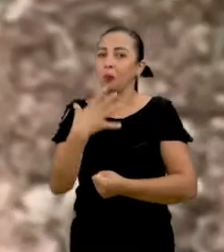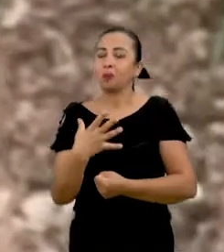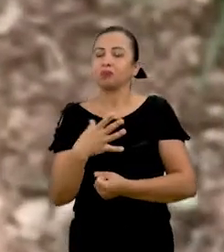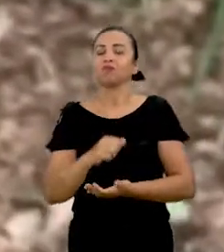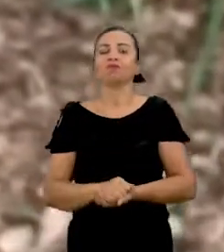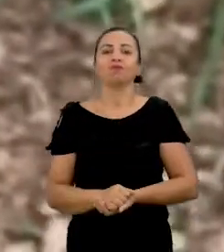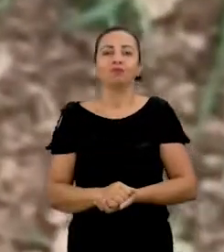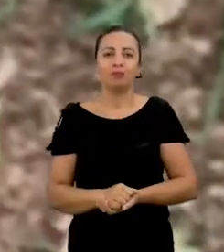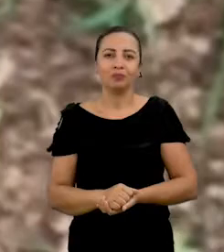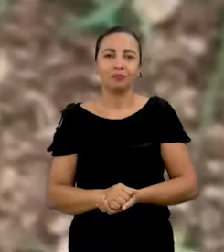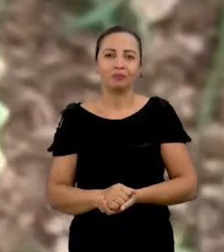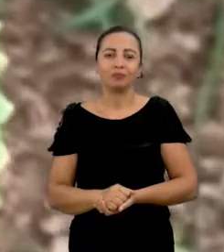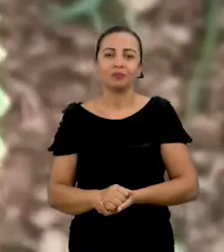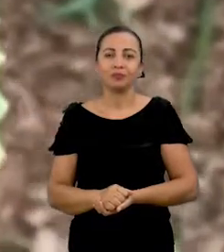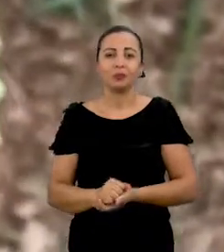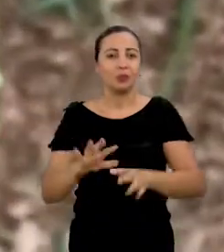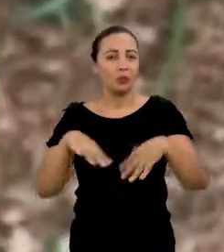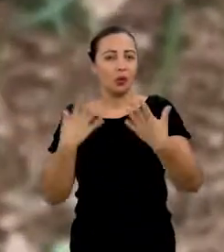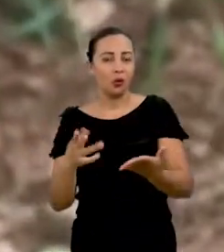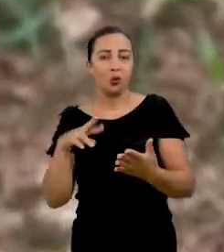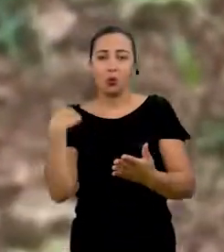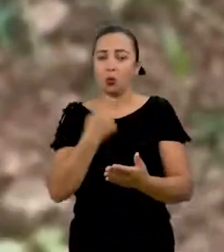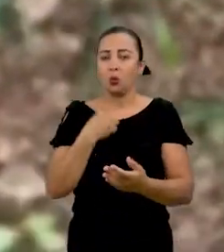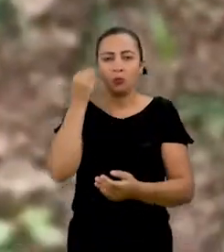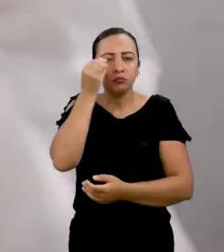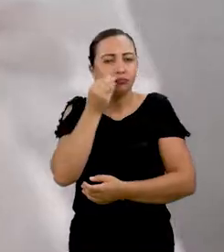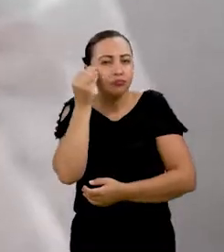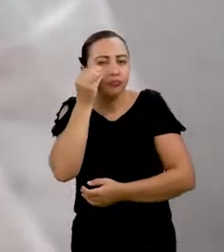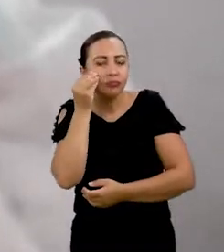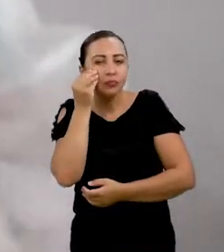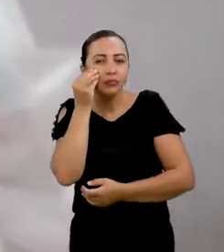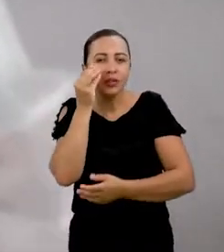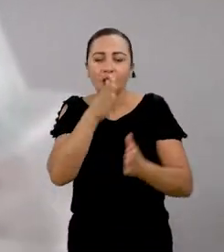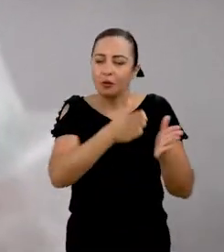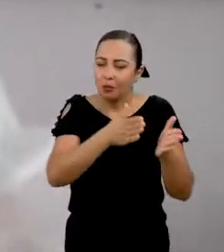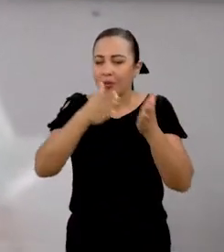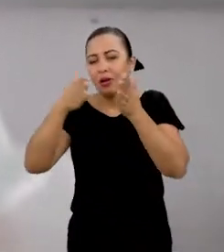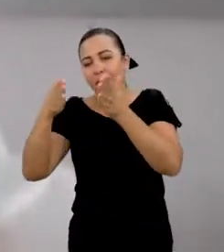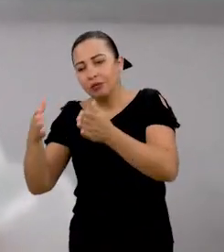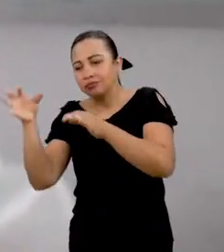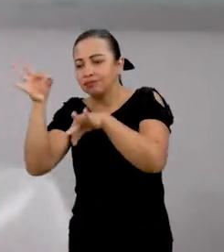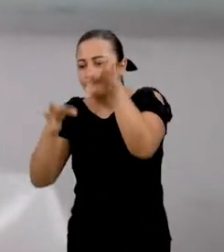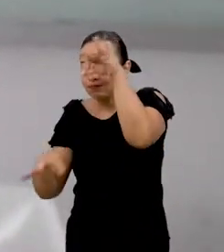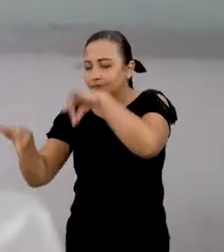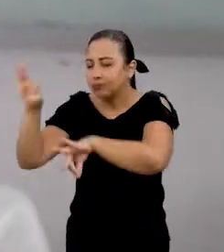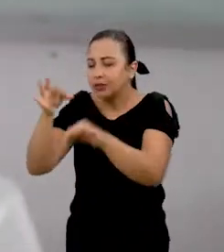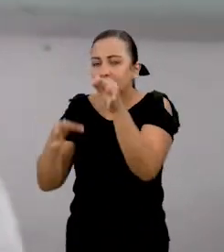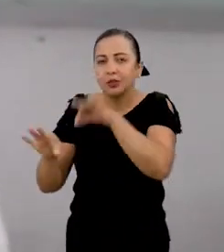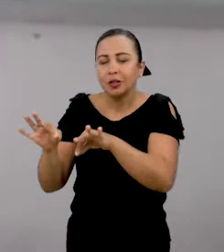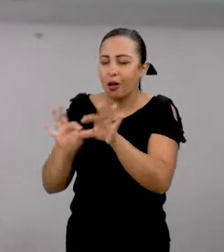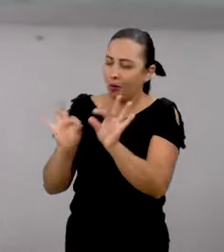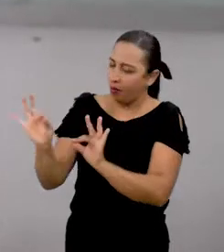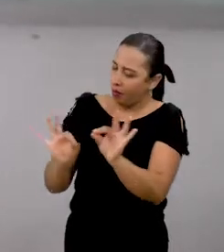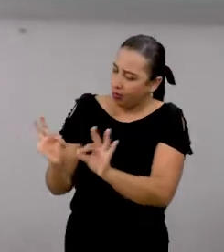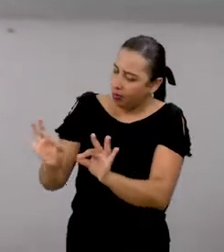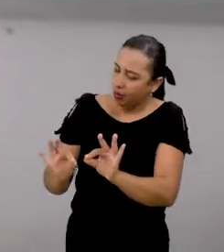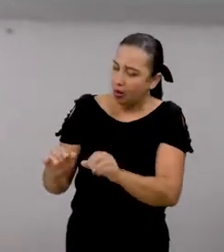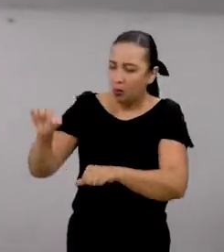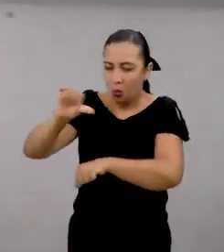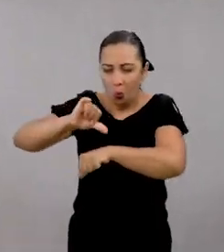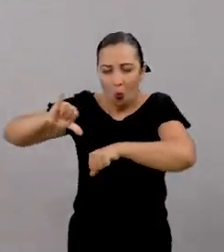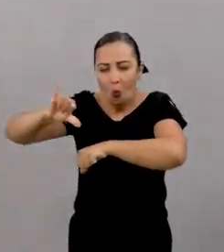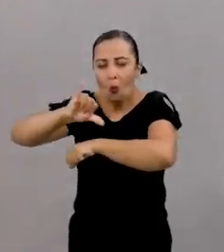momentos. Quando nós testamos, fomos para o laboratório e preparamos os óleos essenciais